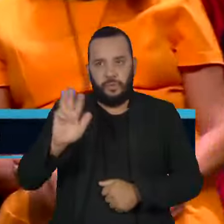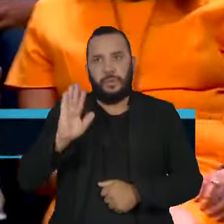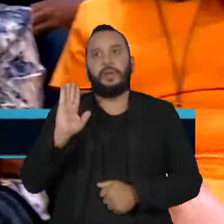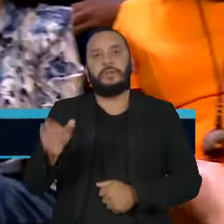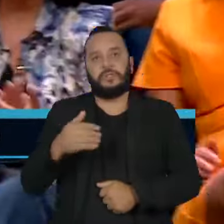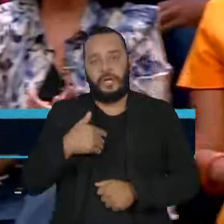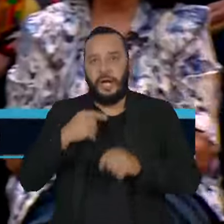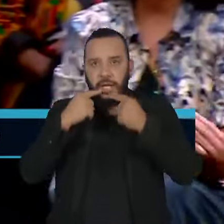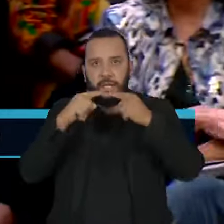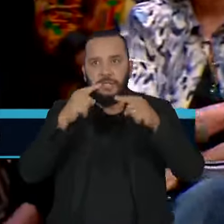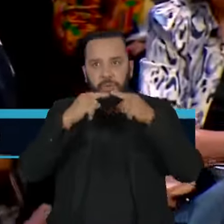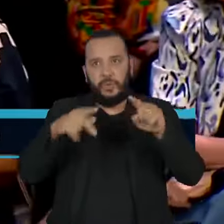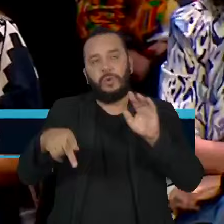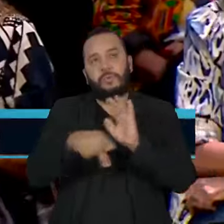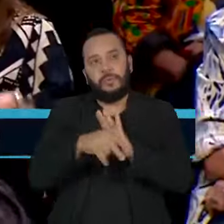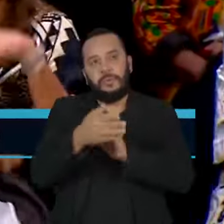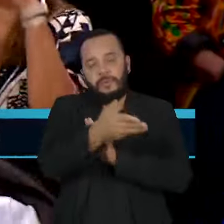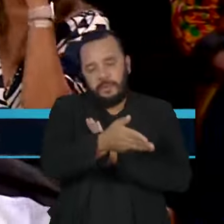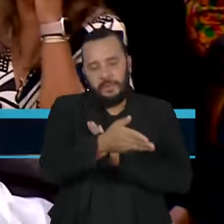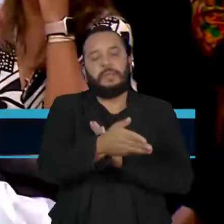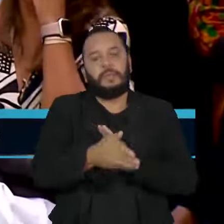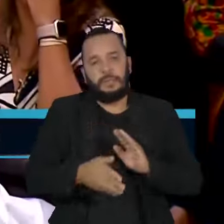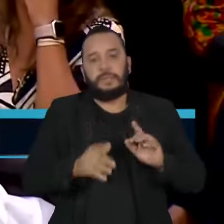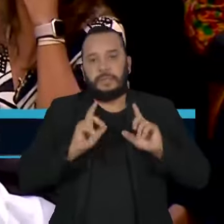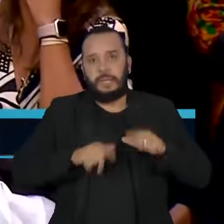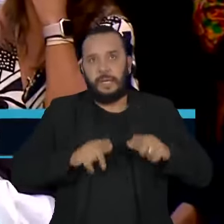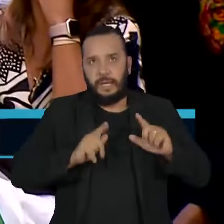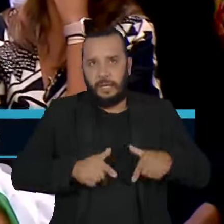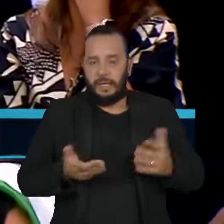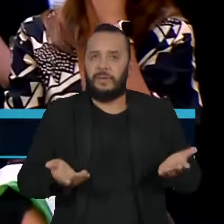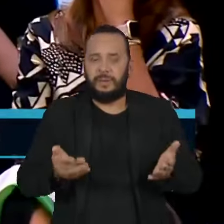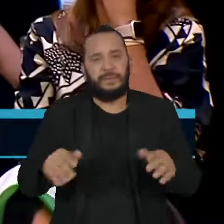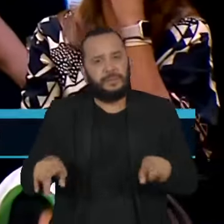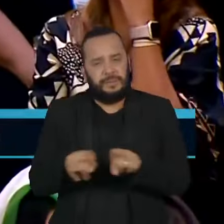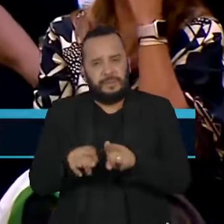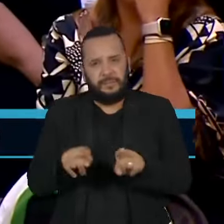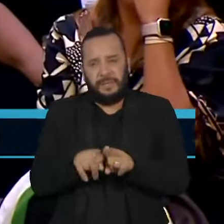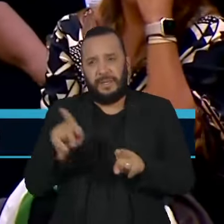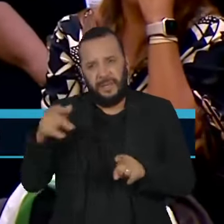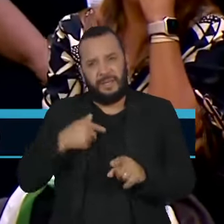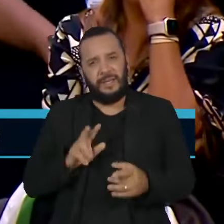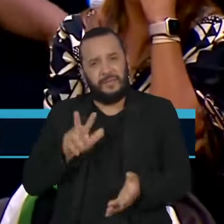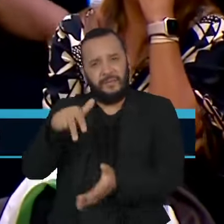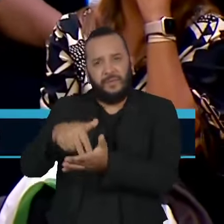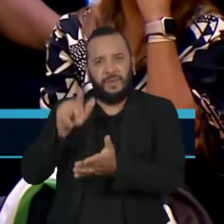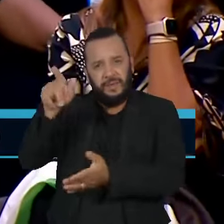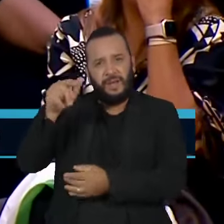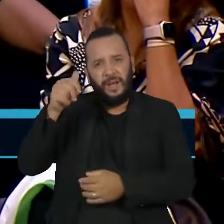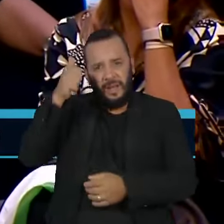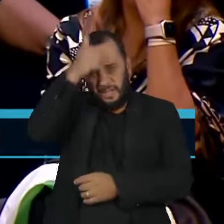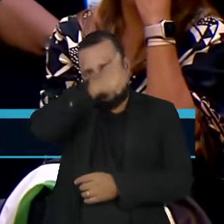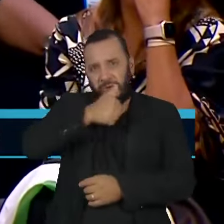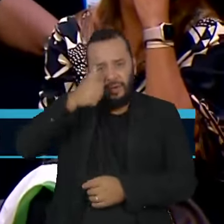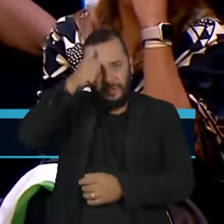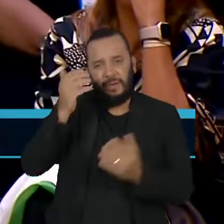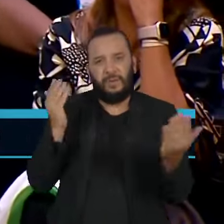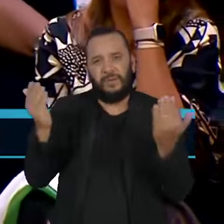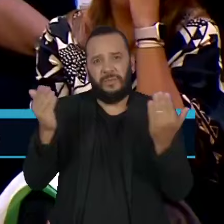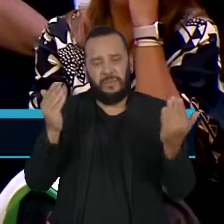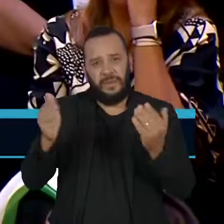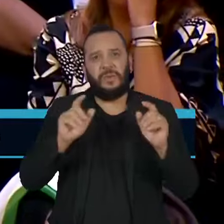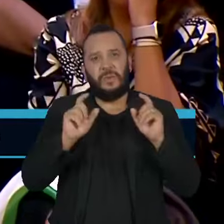criticar Israel, citando a repercussão de sua declaração na Etiópia, quando comparou as ações na faixa de Gaza